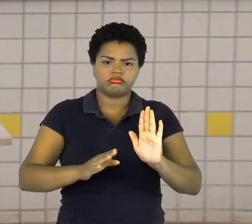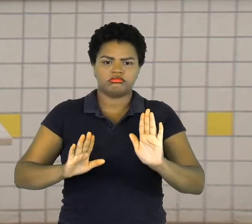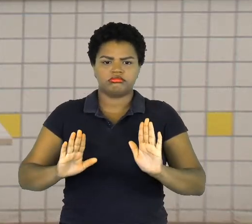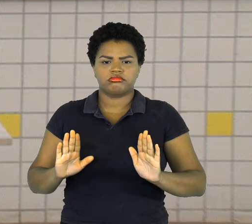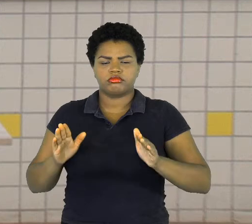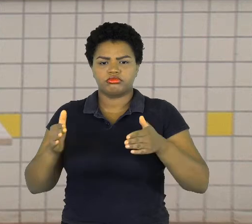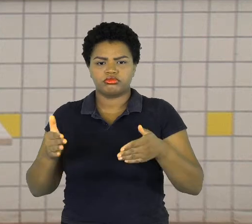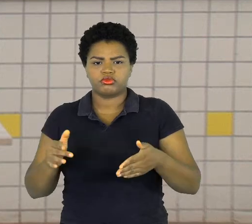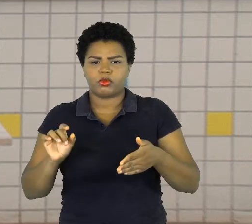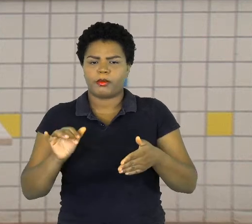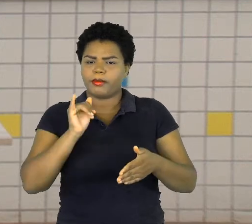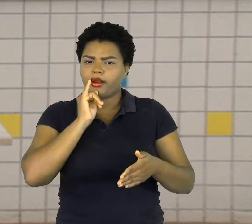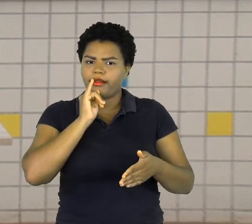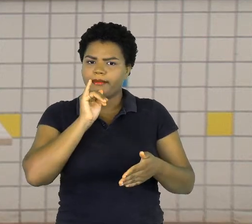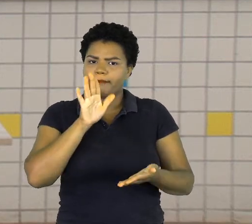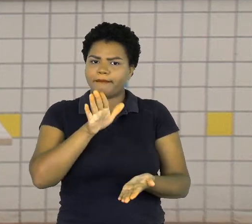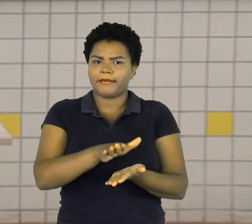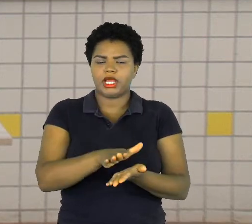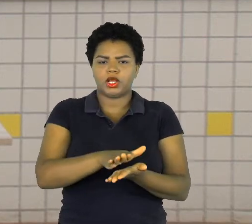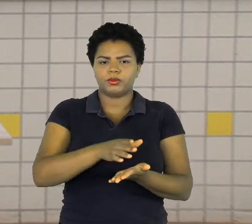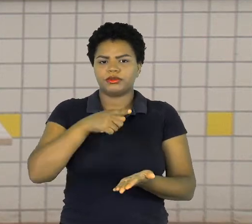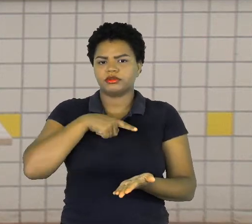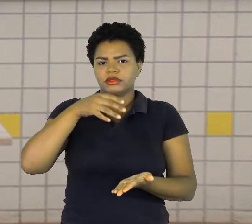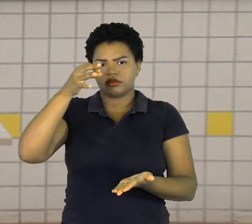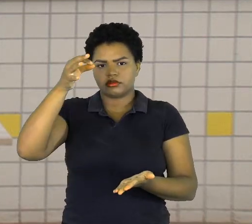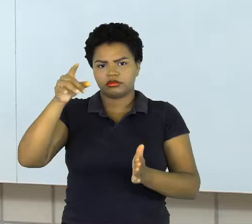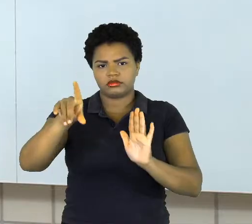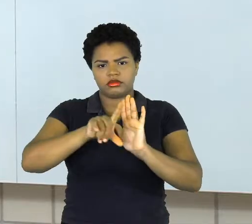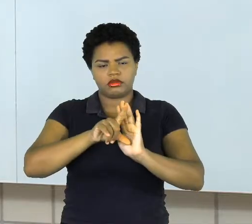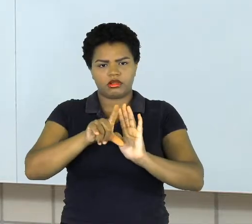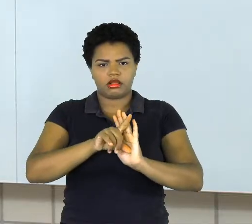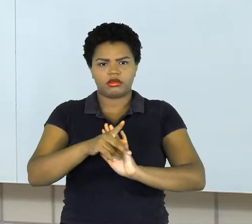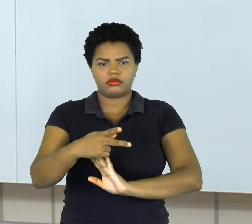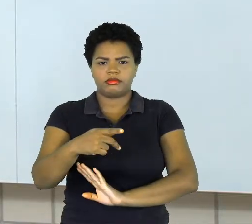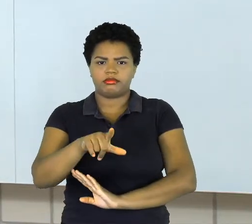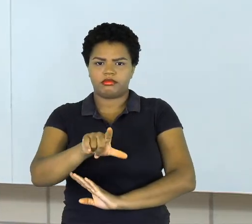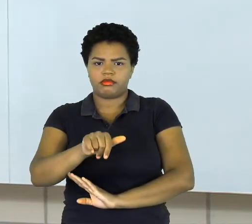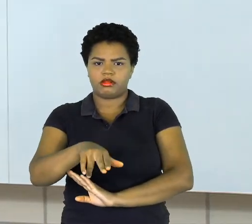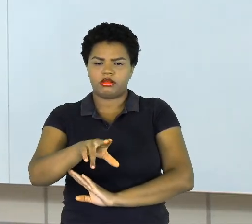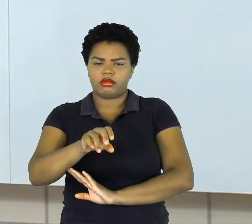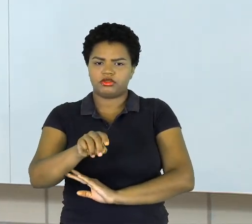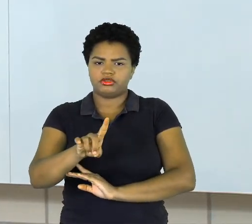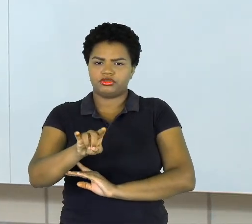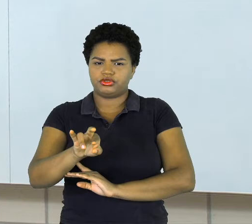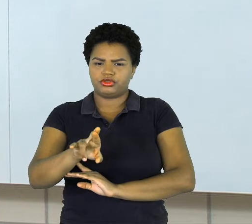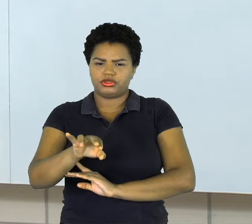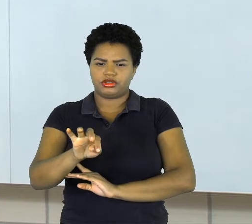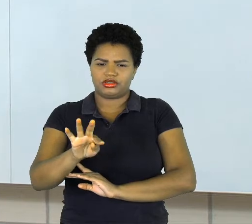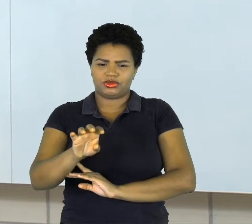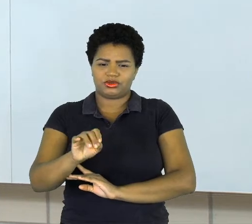direcionando. Palmas tem essa lei, um plano diretor. E para a gente explicar, ela é tão ampla que merecia uma